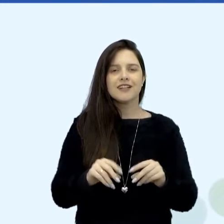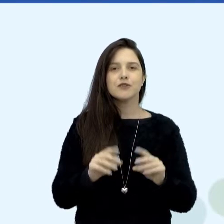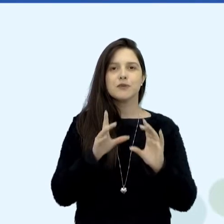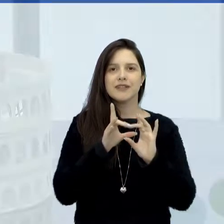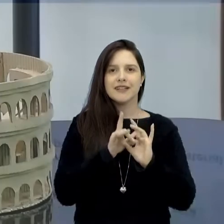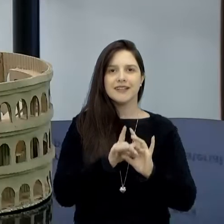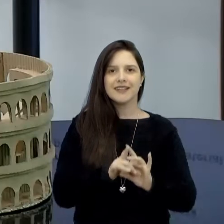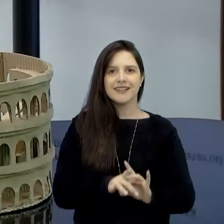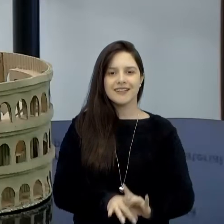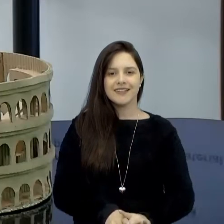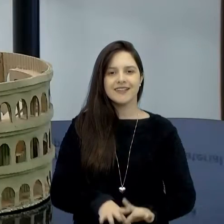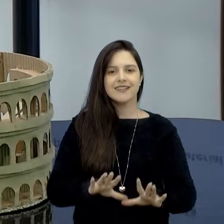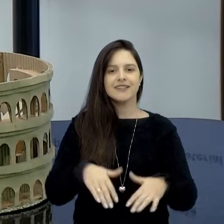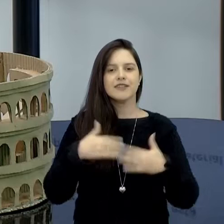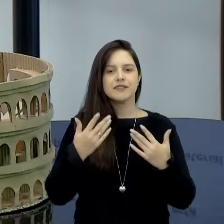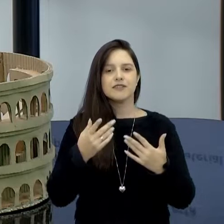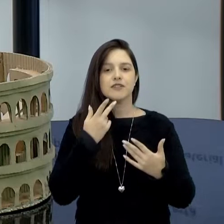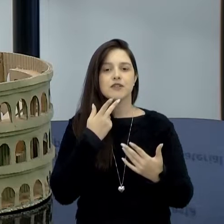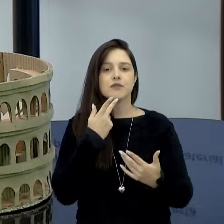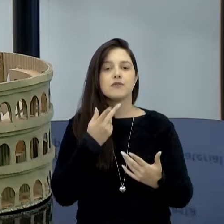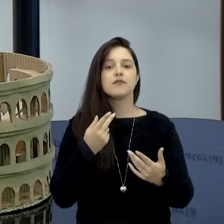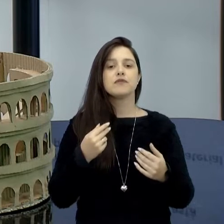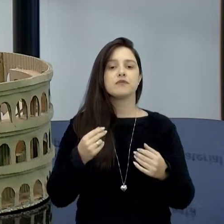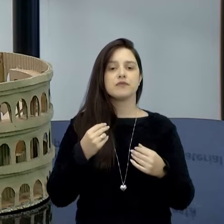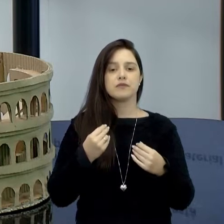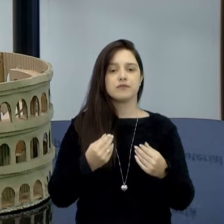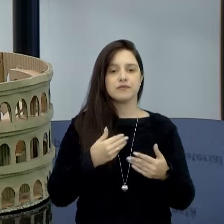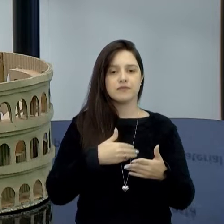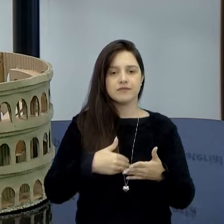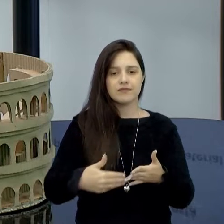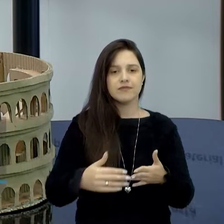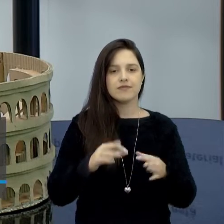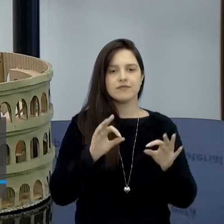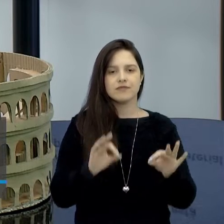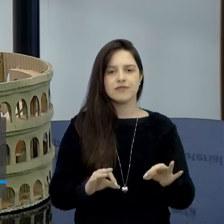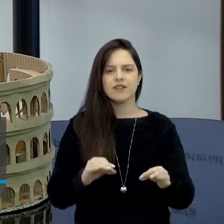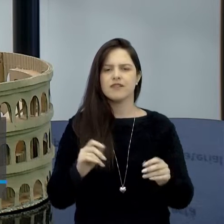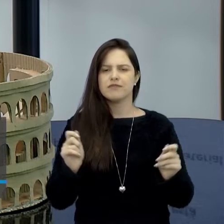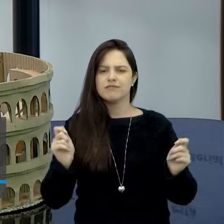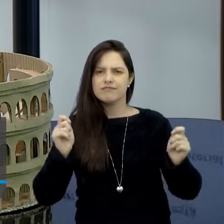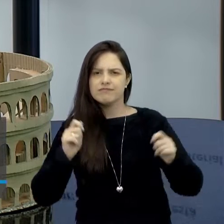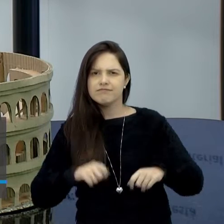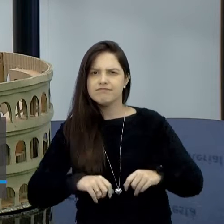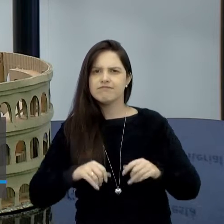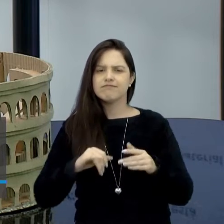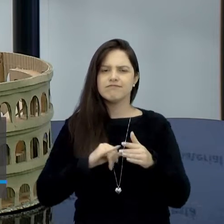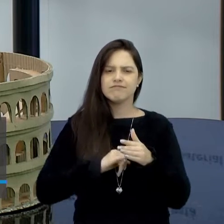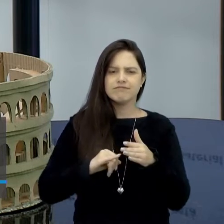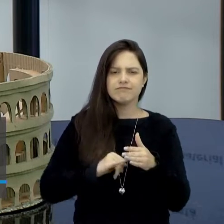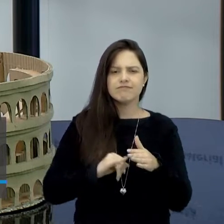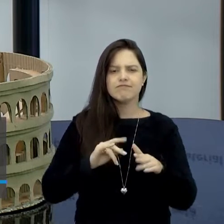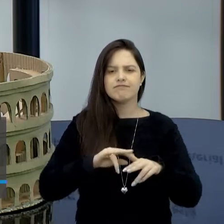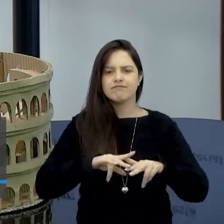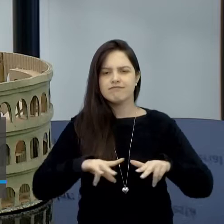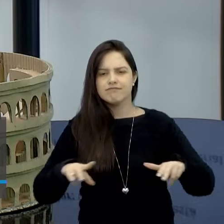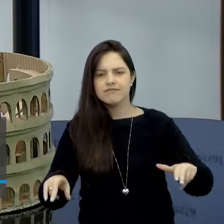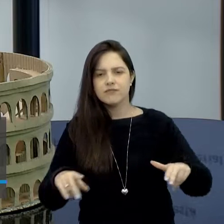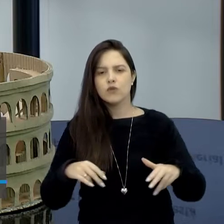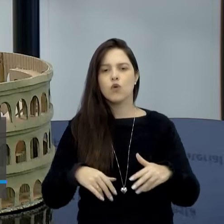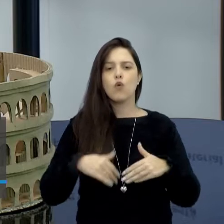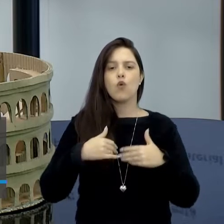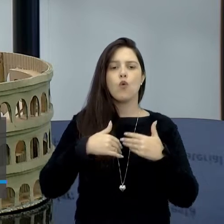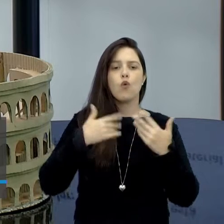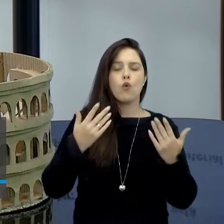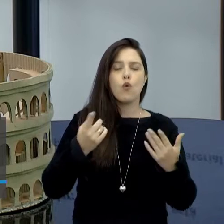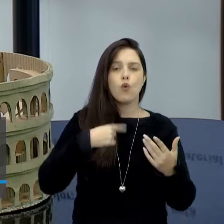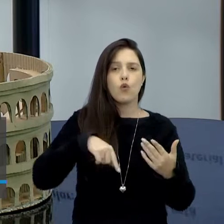interligado. Então, o IFAM, vocês vão ver para que serve esse instituto, né? Qual é a relação do IFAM com o